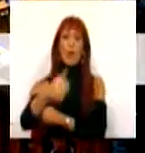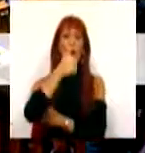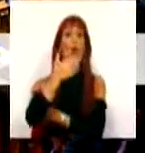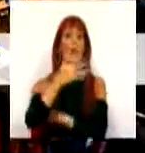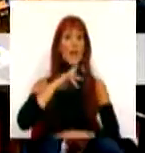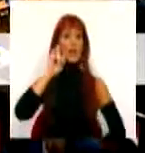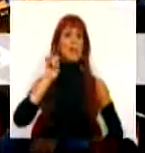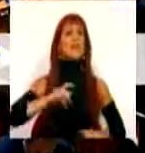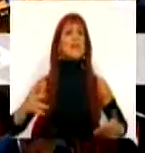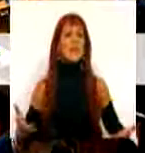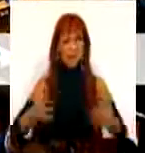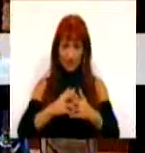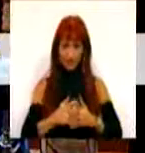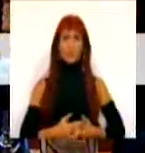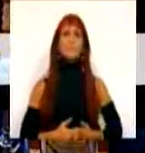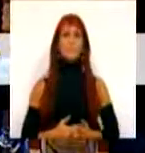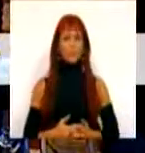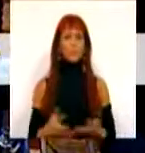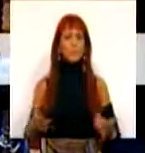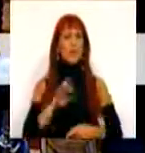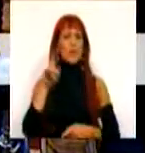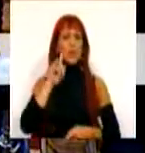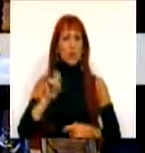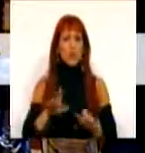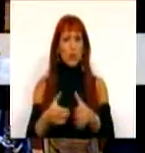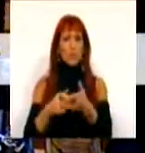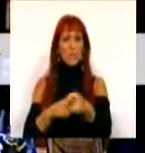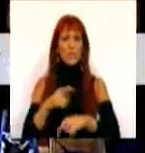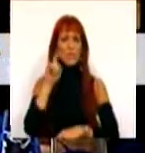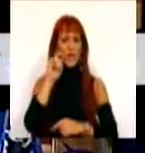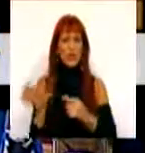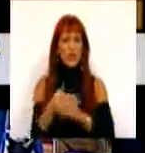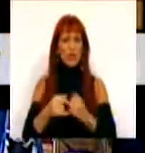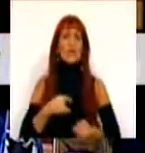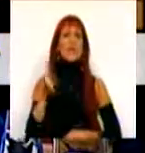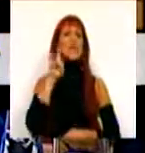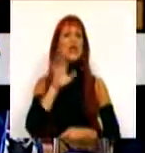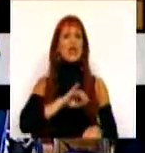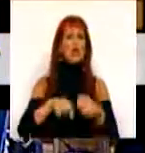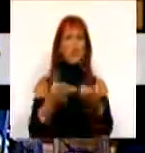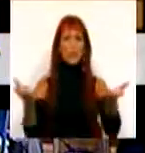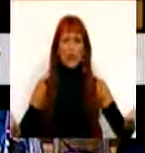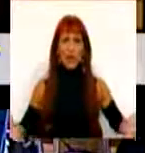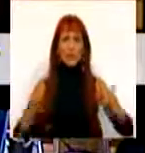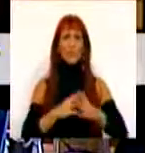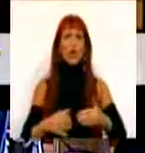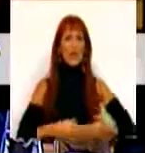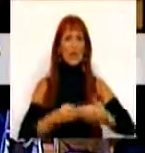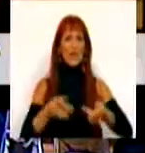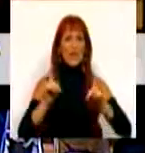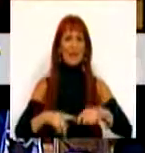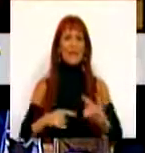Muito obrigado, Sr. Presidente. Sr. Presidente da Comissão de Defesa Nacional, senhoras e senhores deputados, cumprimento